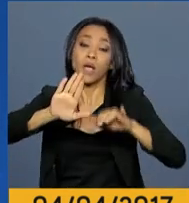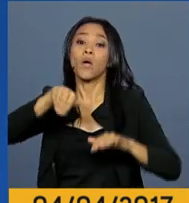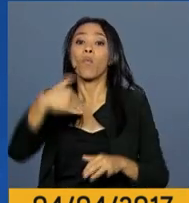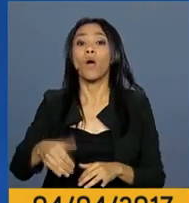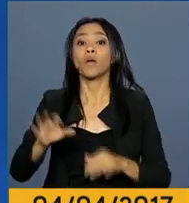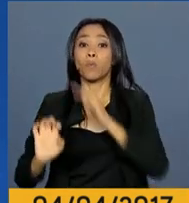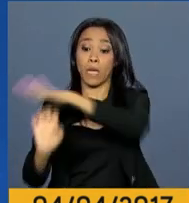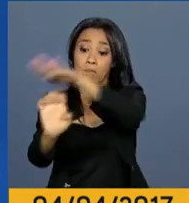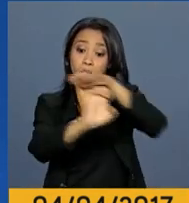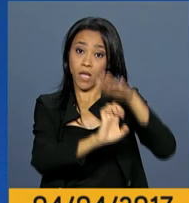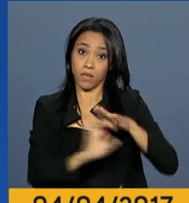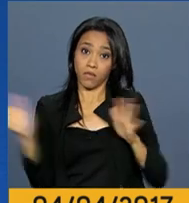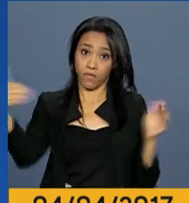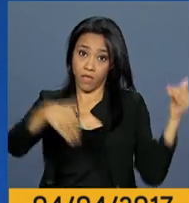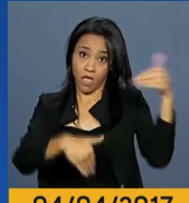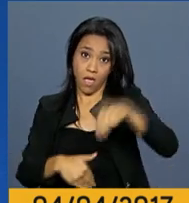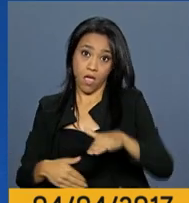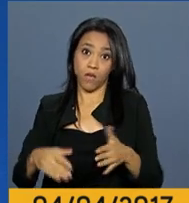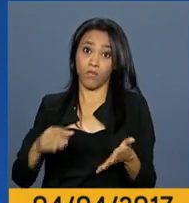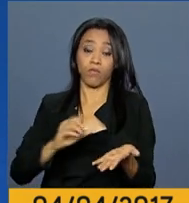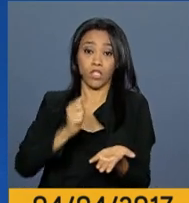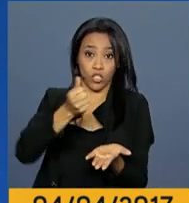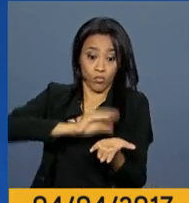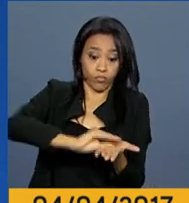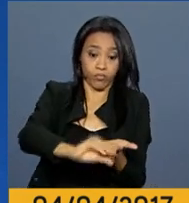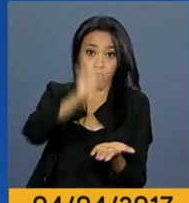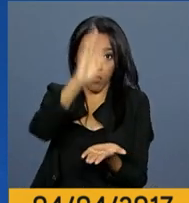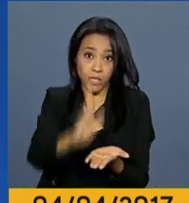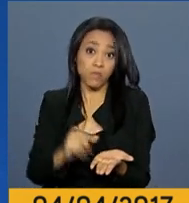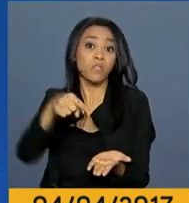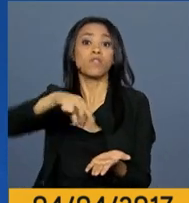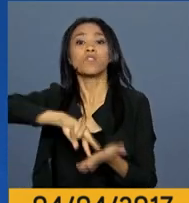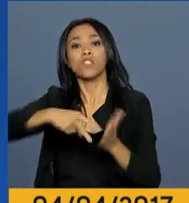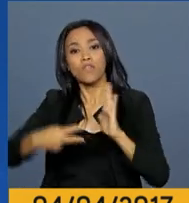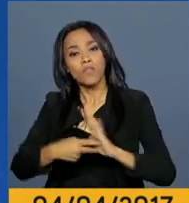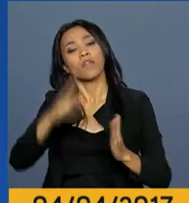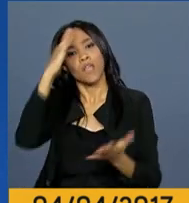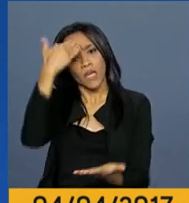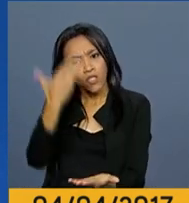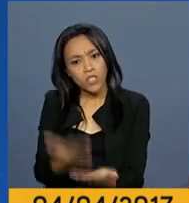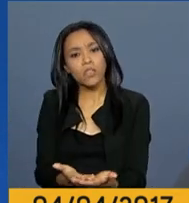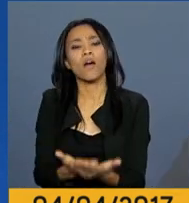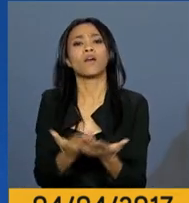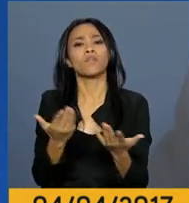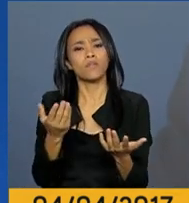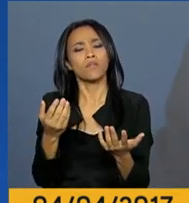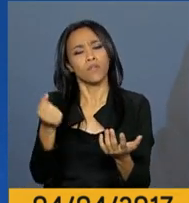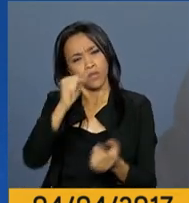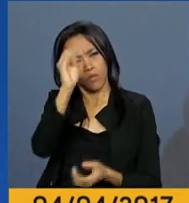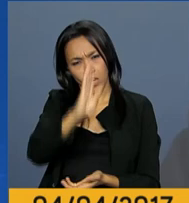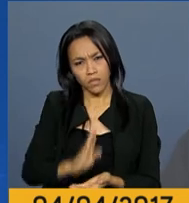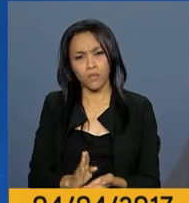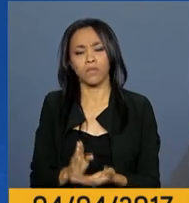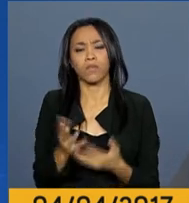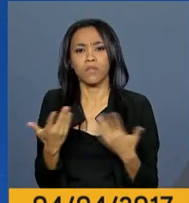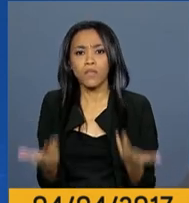investidores vieram investir no nosso país, é sinal de que está se acreditando no país.